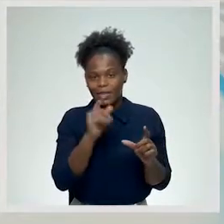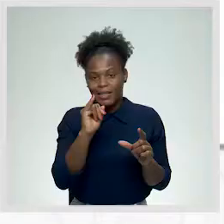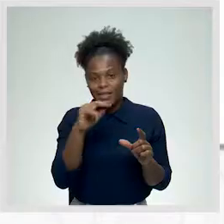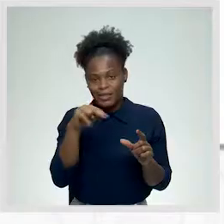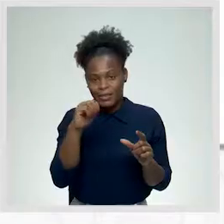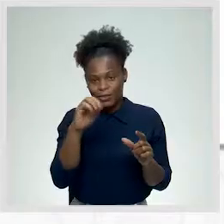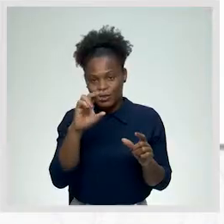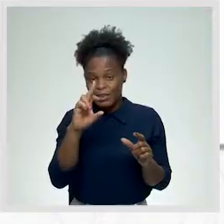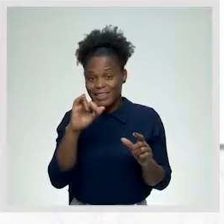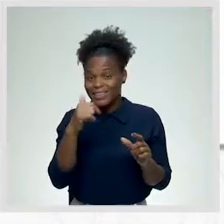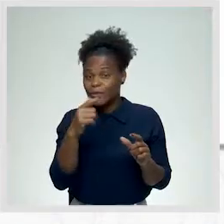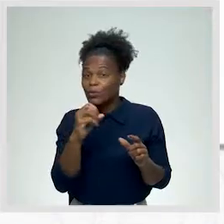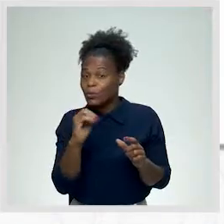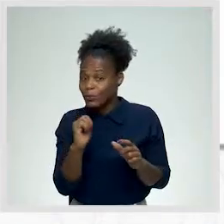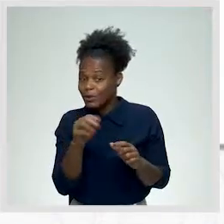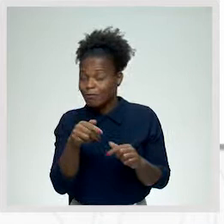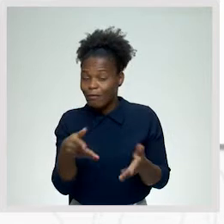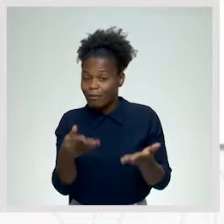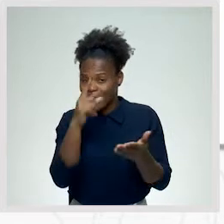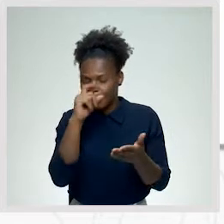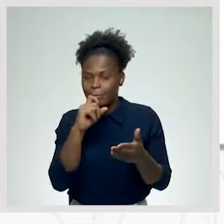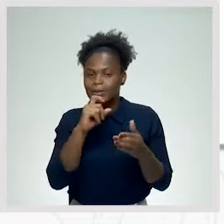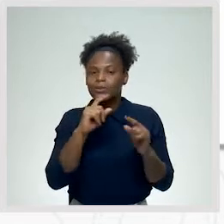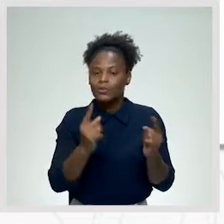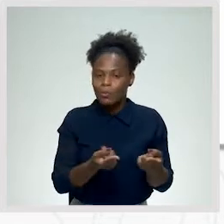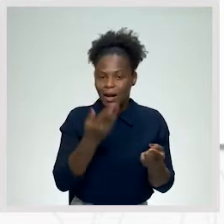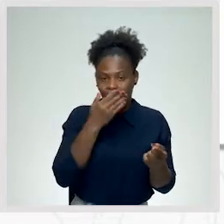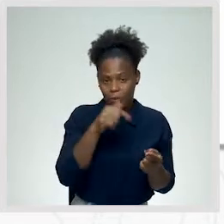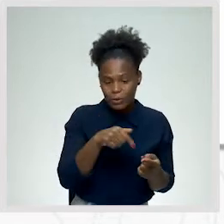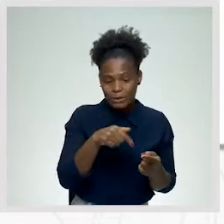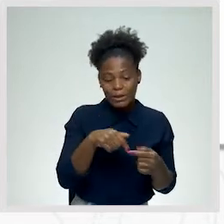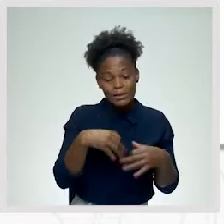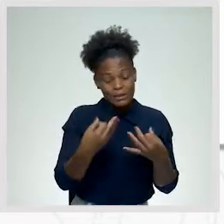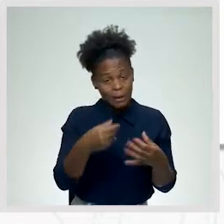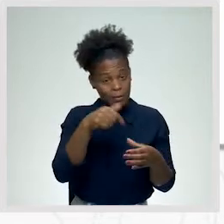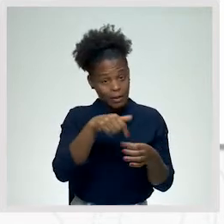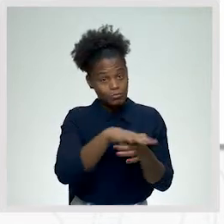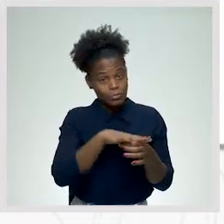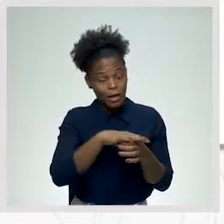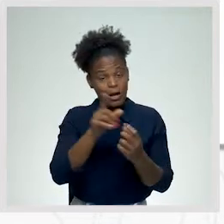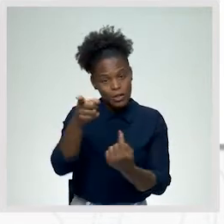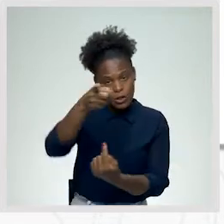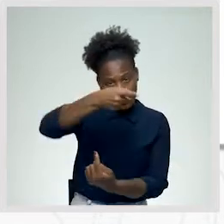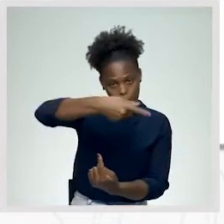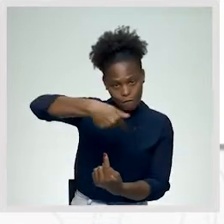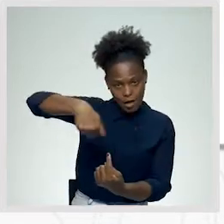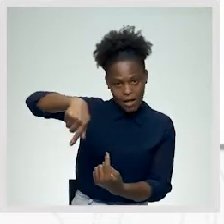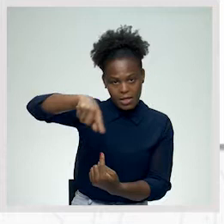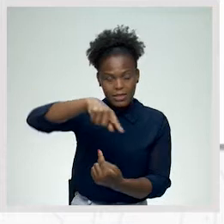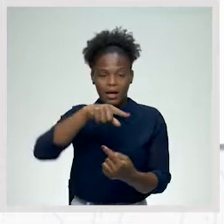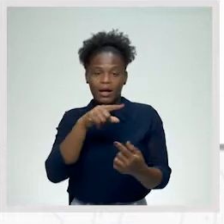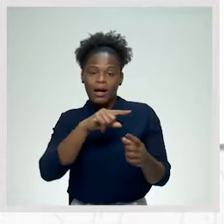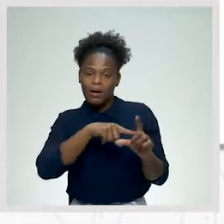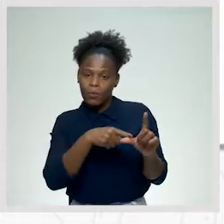inscritos. Então vamos para o nosso sumário. Sumário, sempre dentro do conteúdo de circunferência,